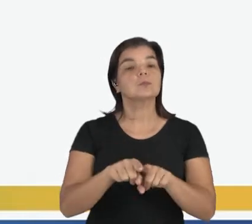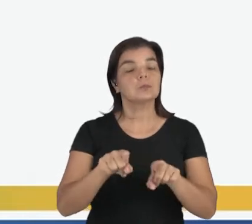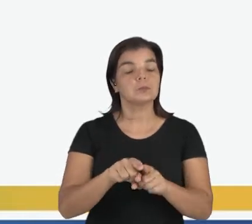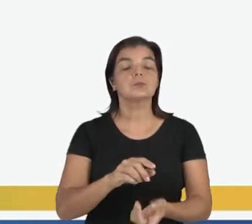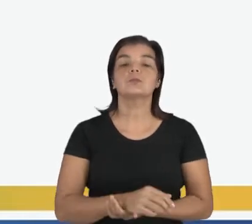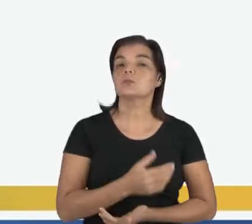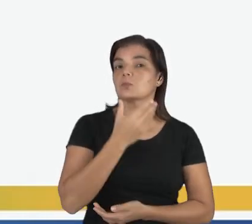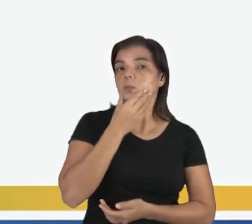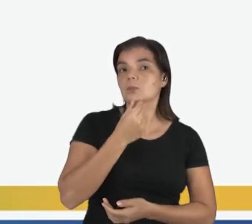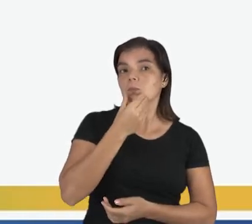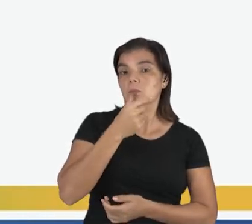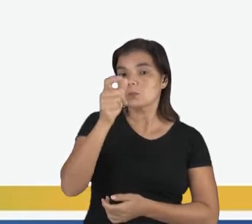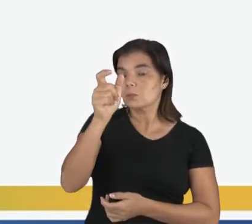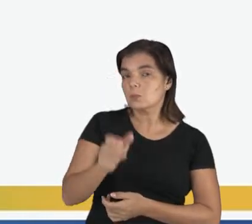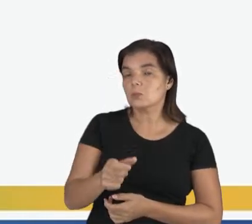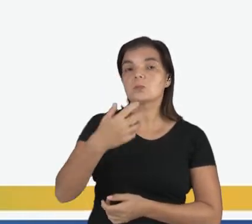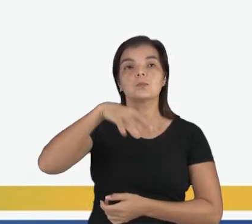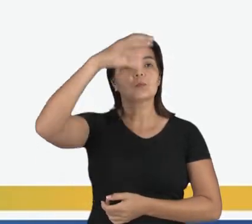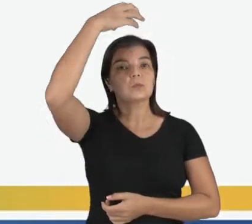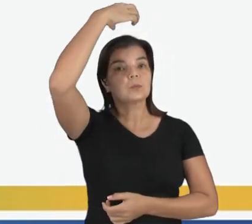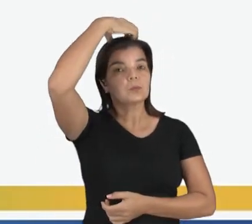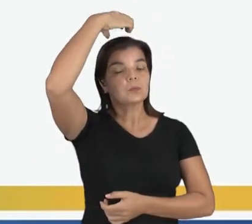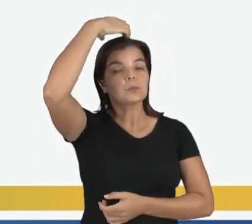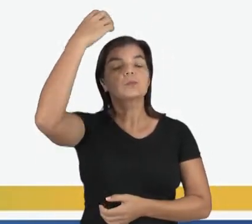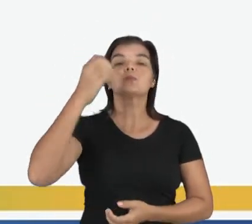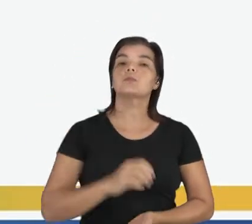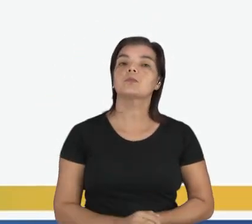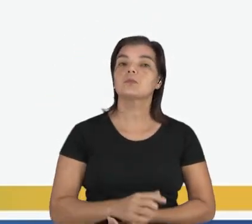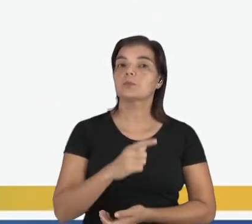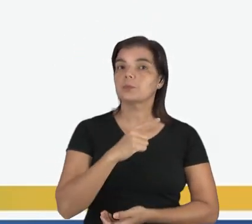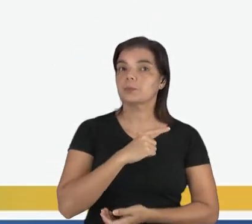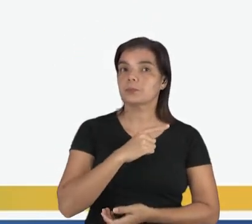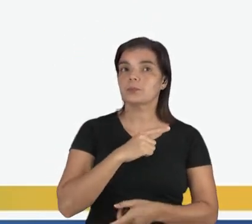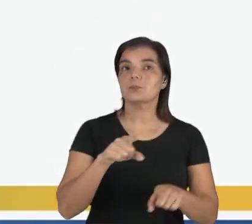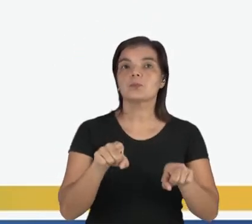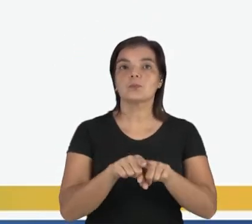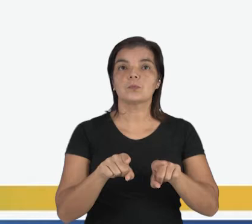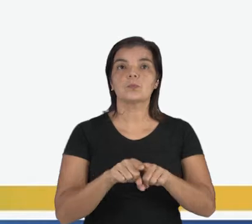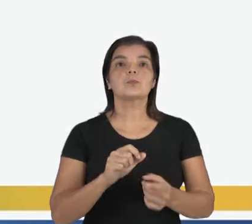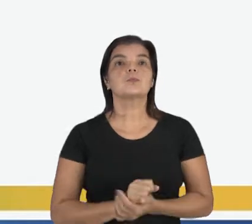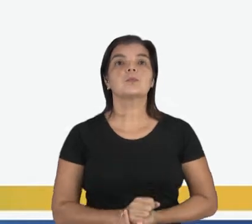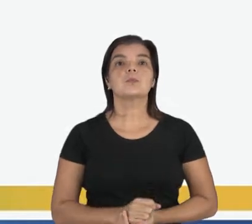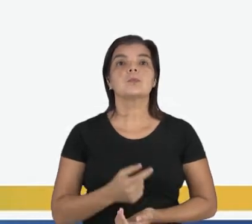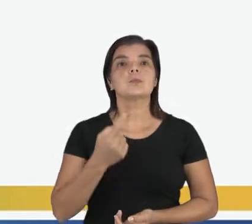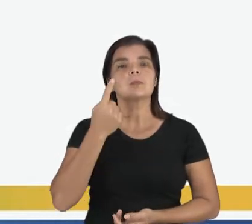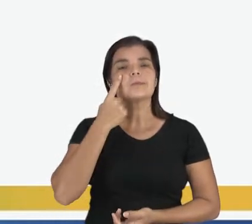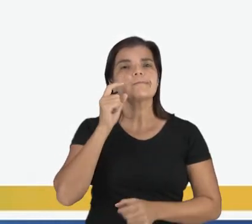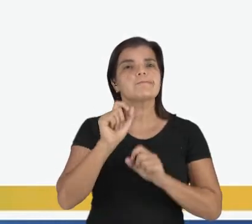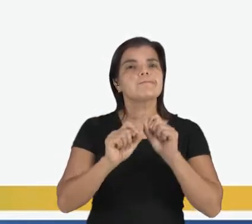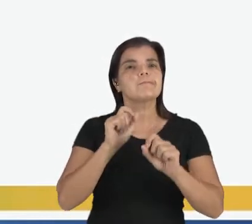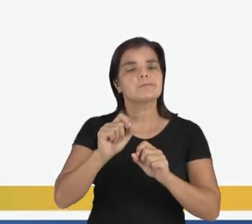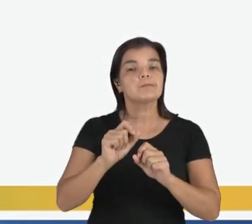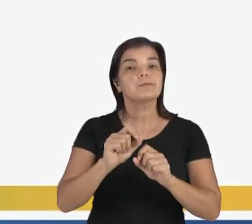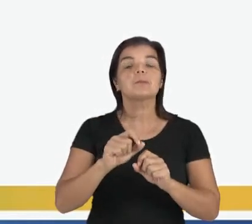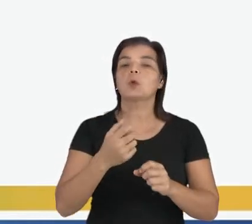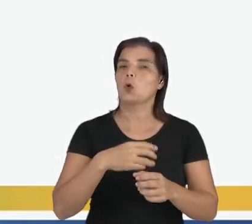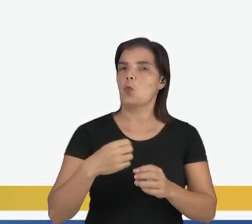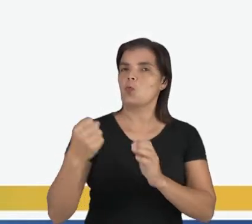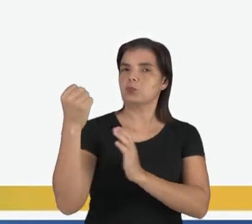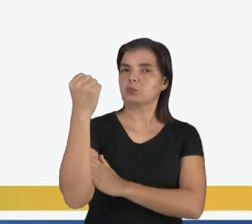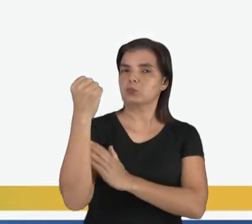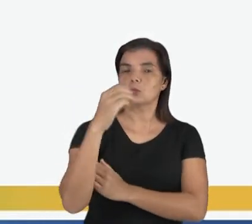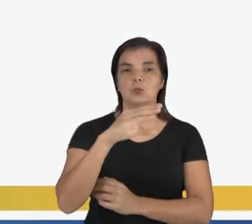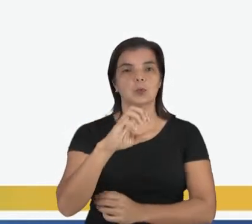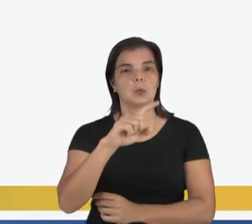uma espécie de rei, né, de imperador. A gente tem aí o czarismo, né, que vinha então assim de César, o grande.